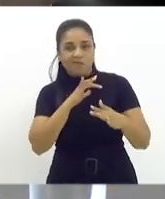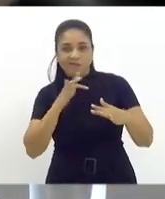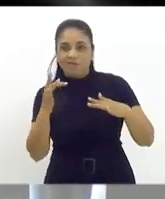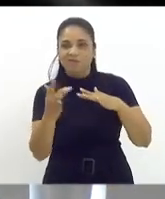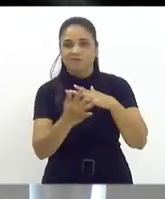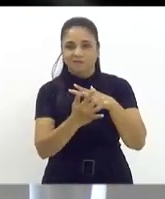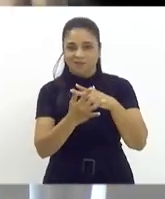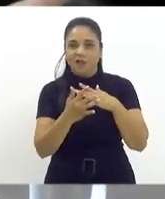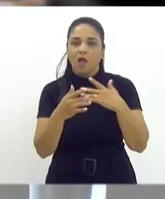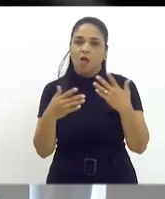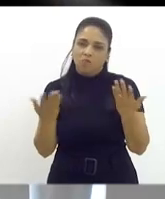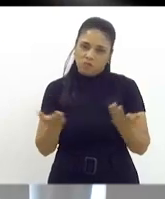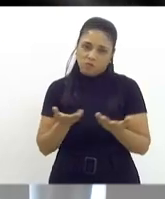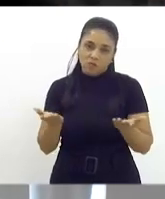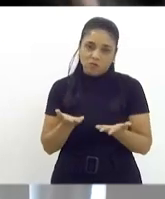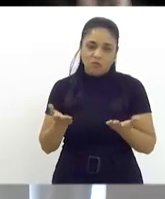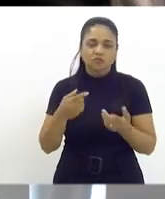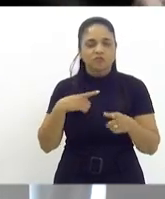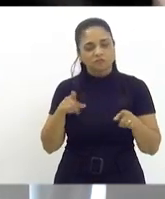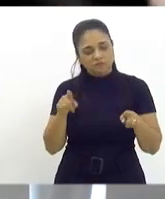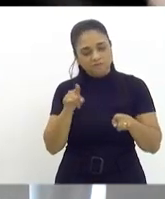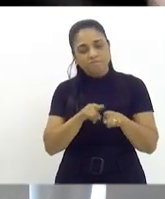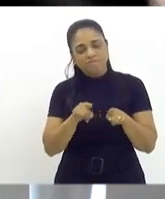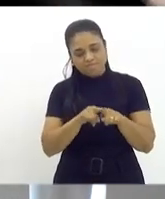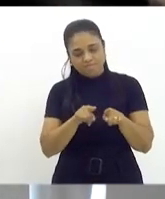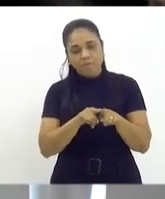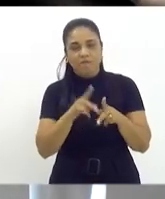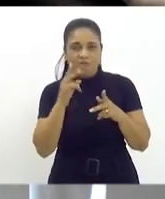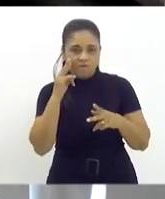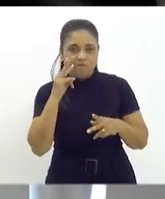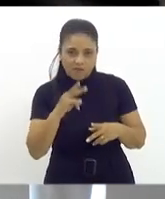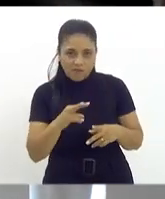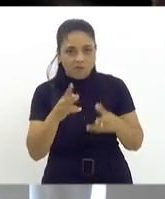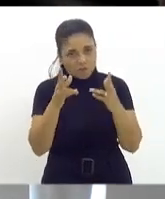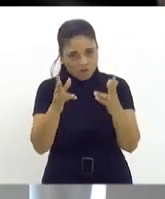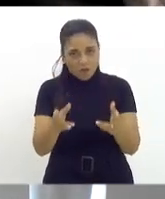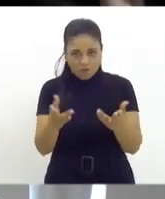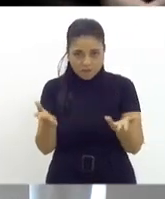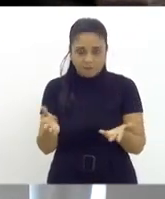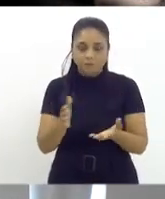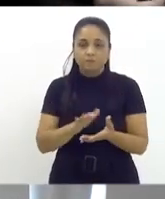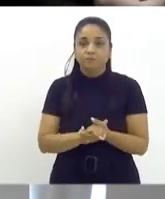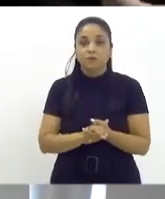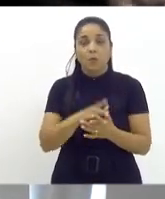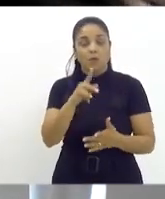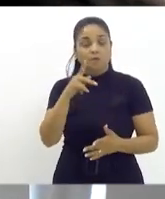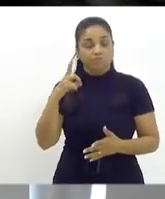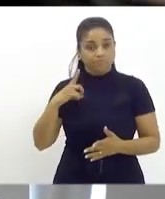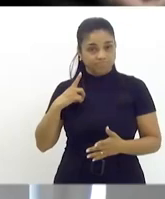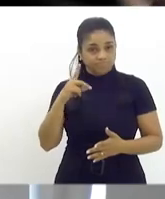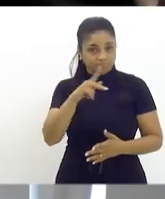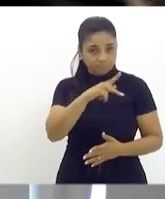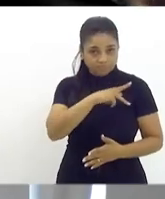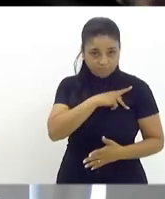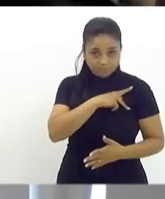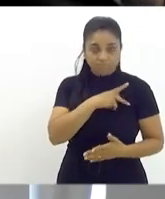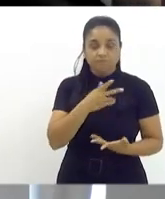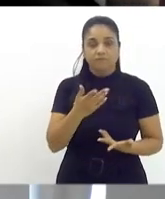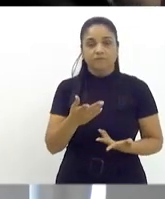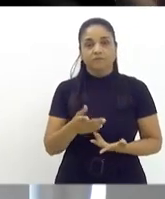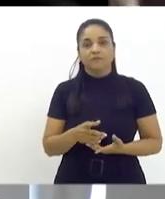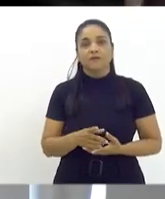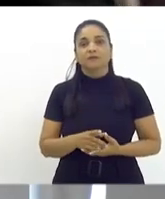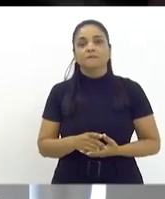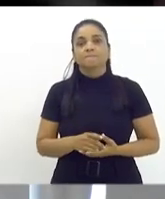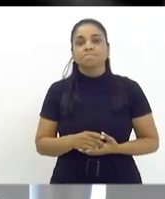Vira e Mexe a gente tem casos relacionados a isso bom a defensoria então é